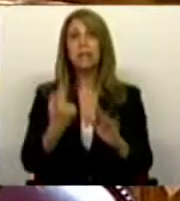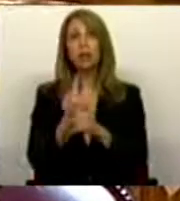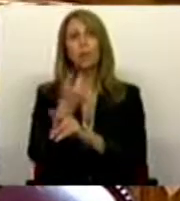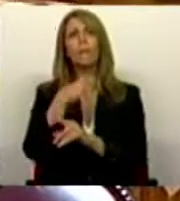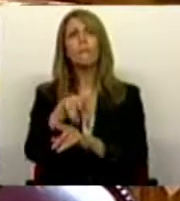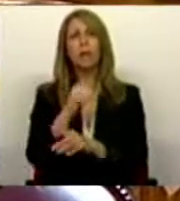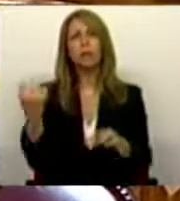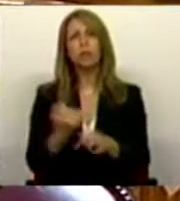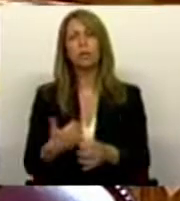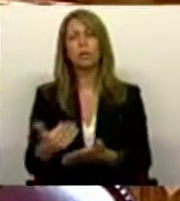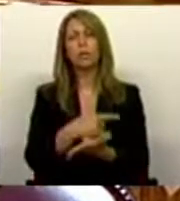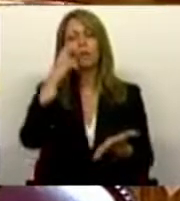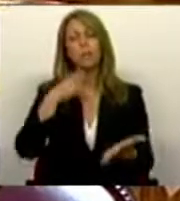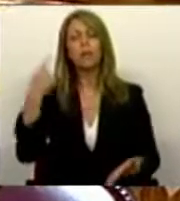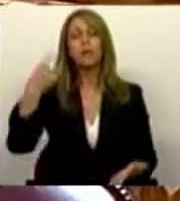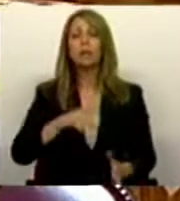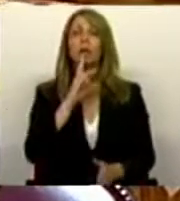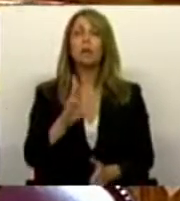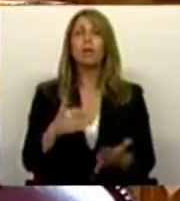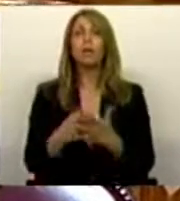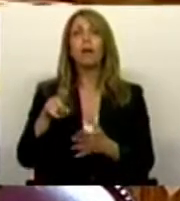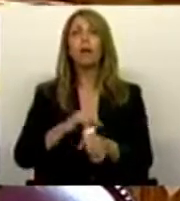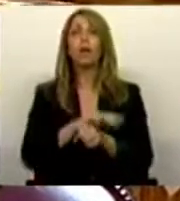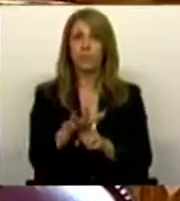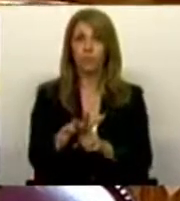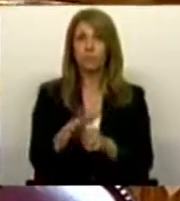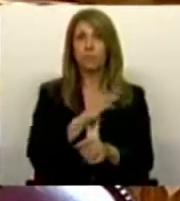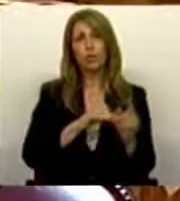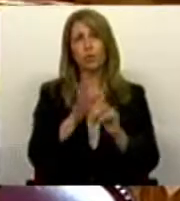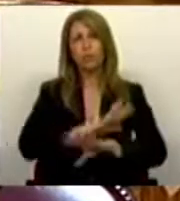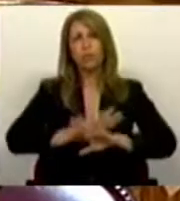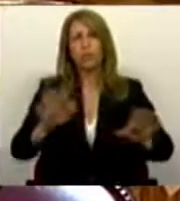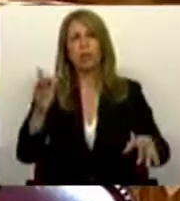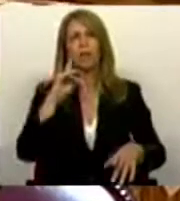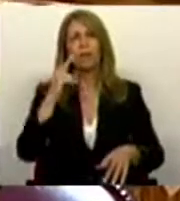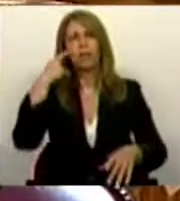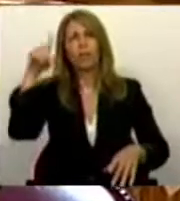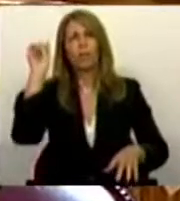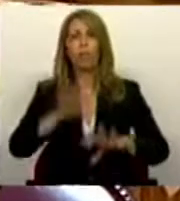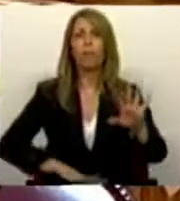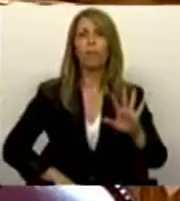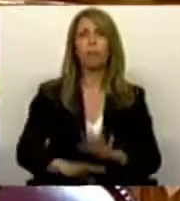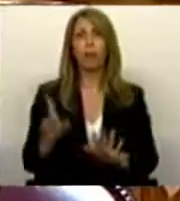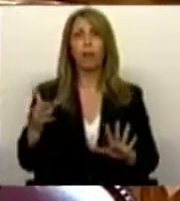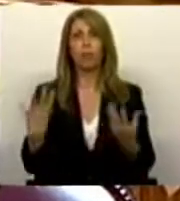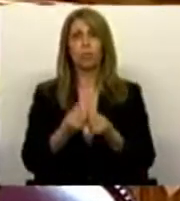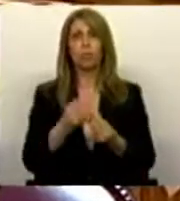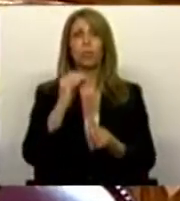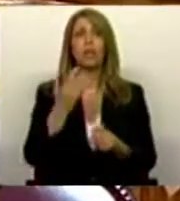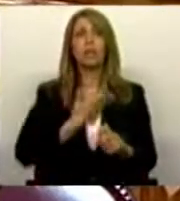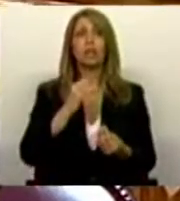e recursos humanos exigidos para a resposta ao Covid-19. Senhores deputados, isso já é feito de forma permanente em articulação com a DGS, com a